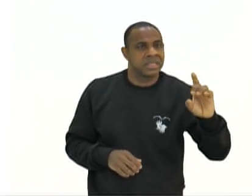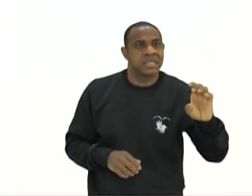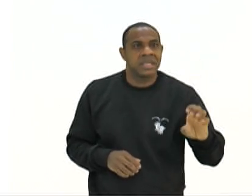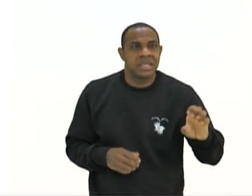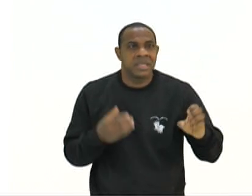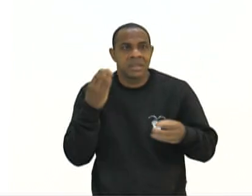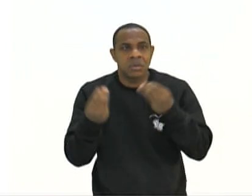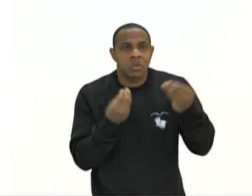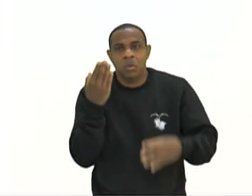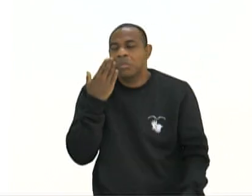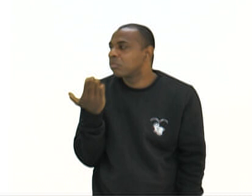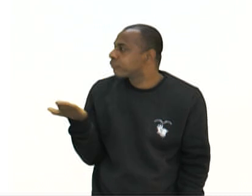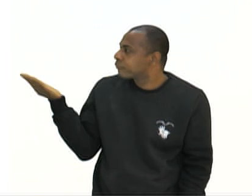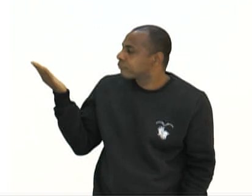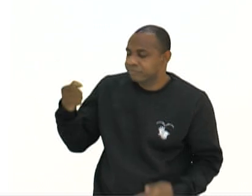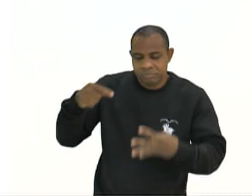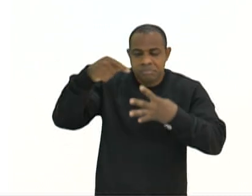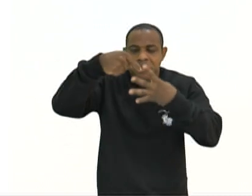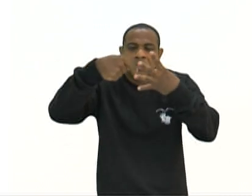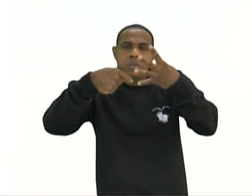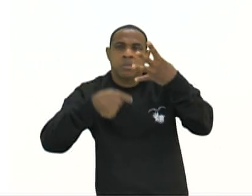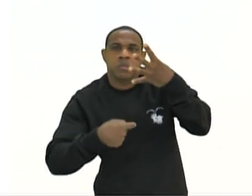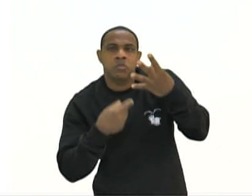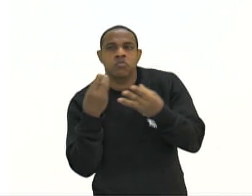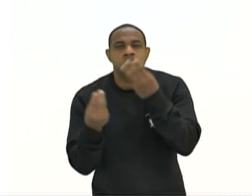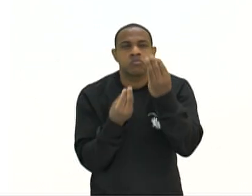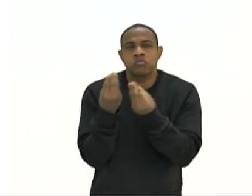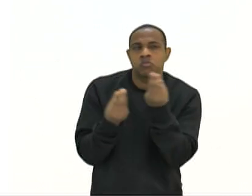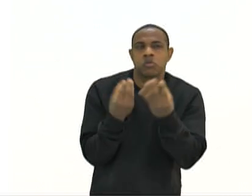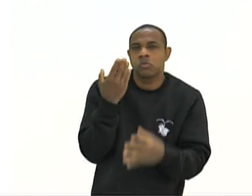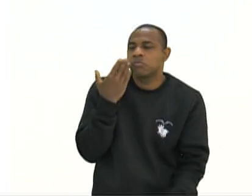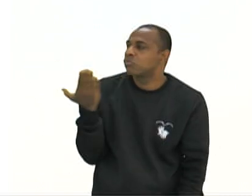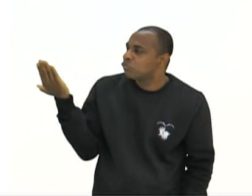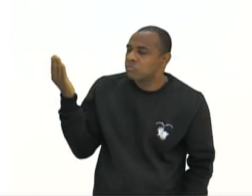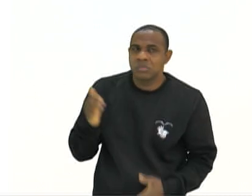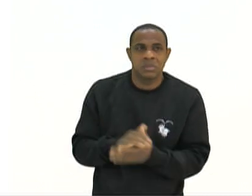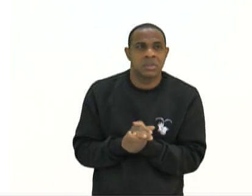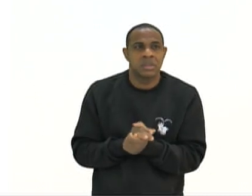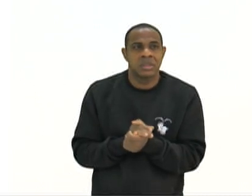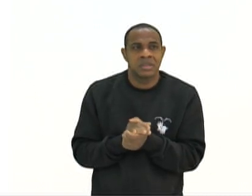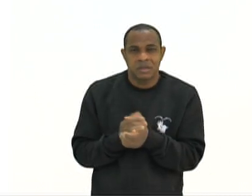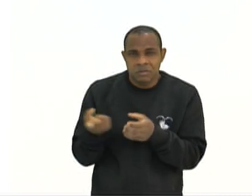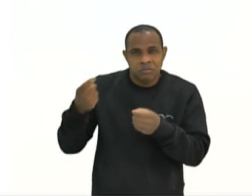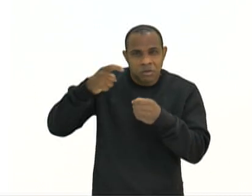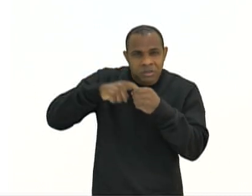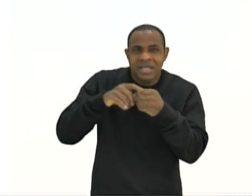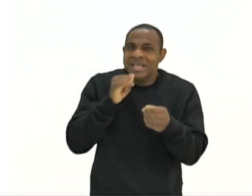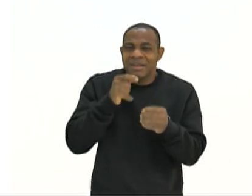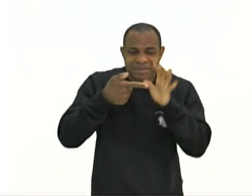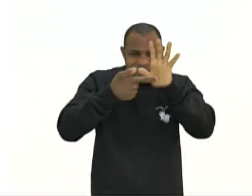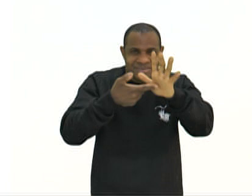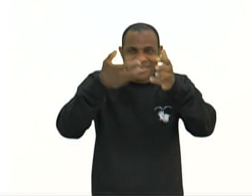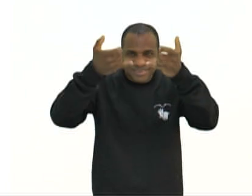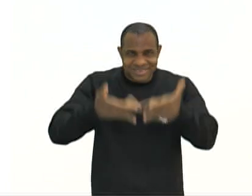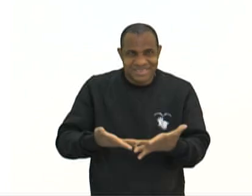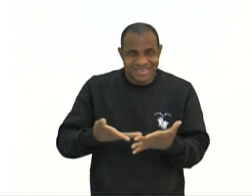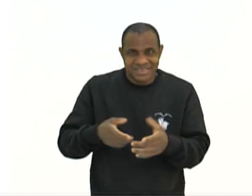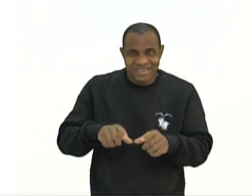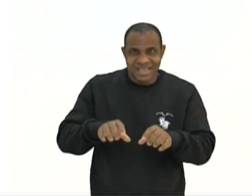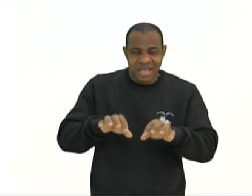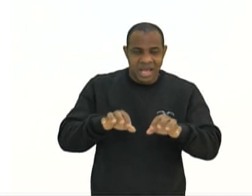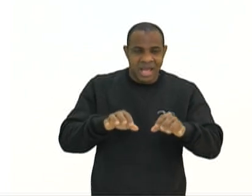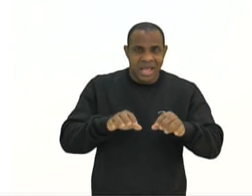onda. Ali a gente vai ter também a ideia da velocidade e também da intensidade. Vamos voltar naquele exemplo que eu falei para vocês de uma corda de